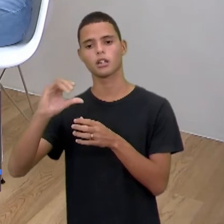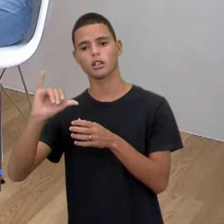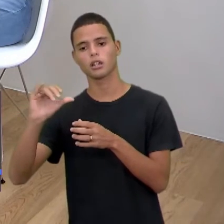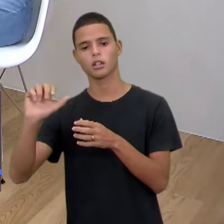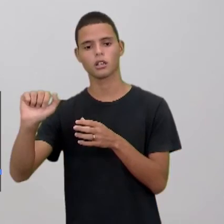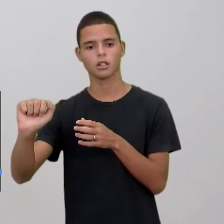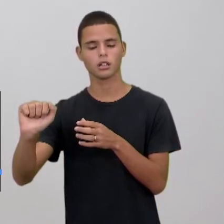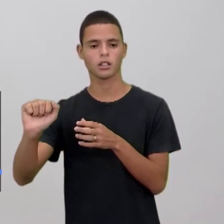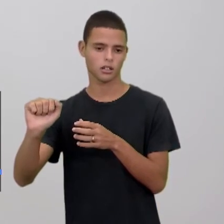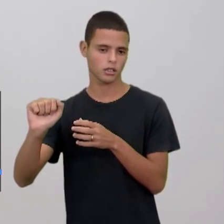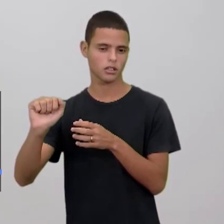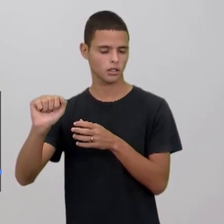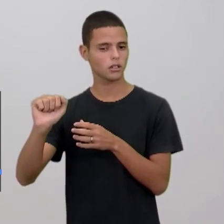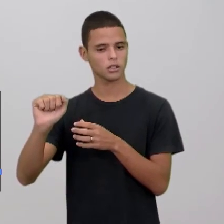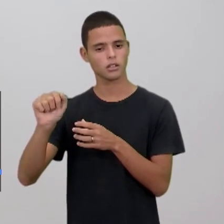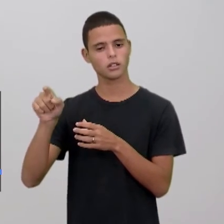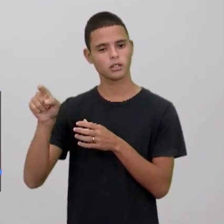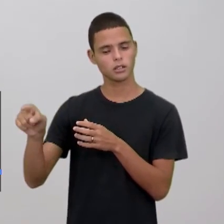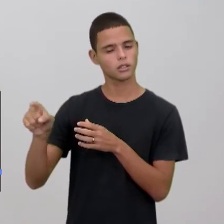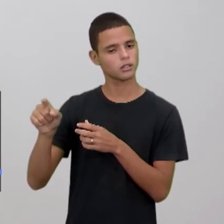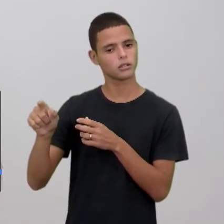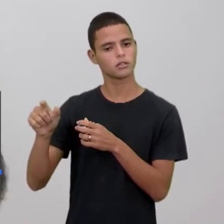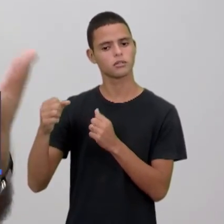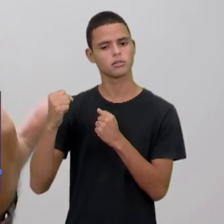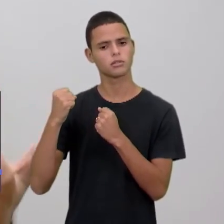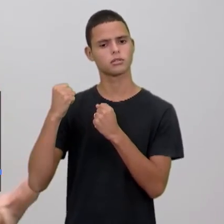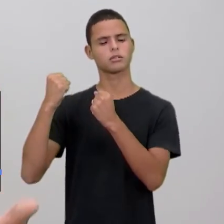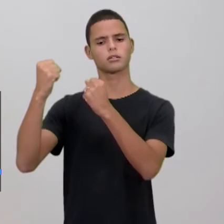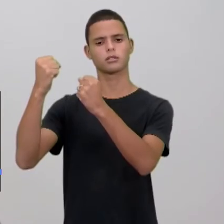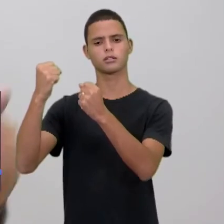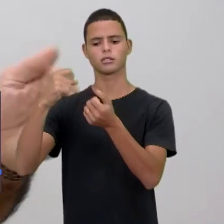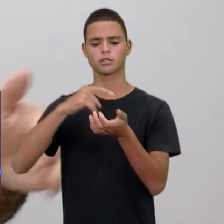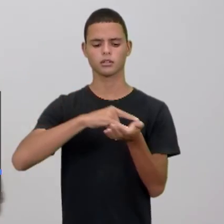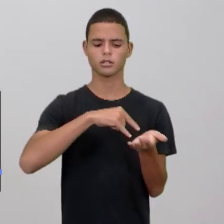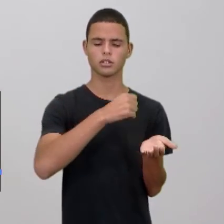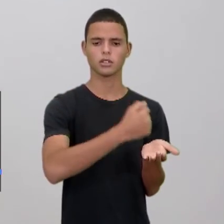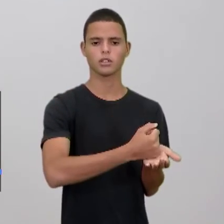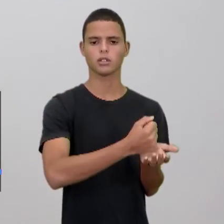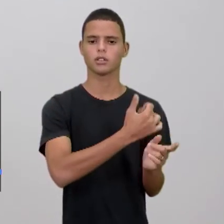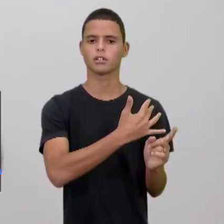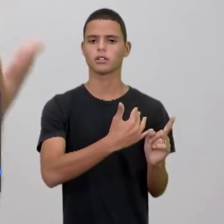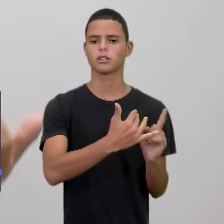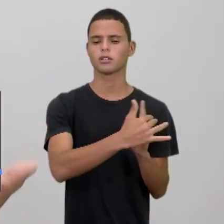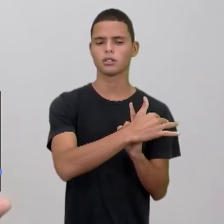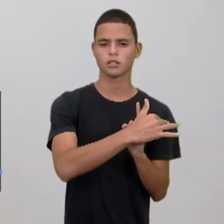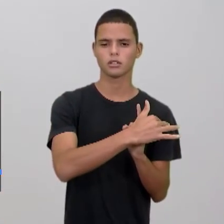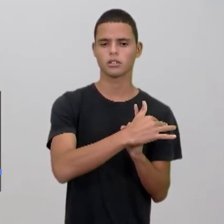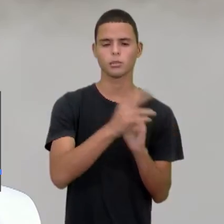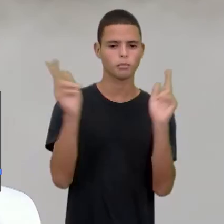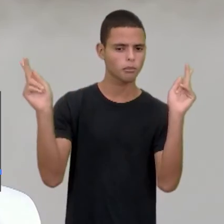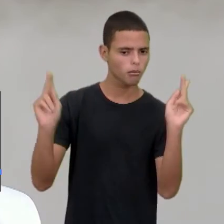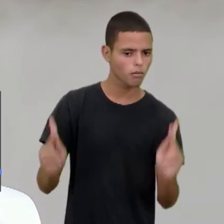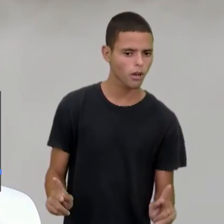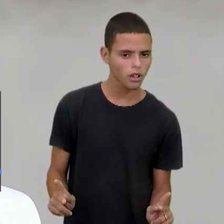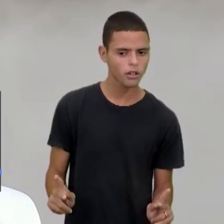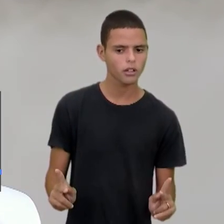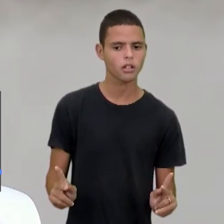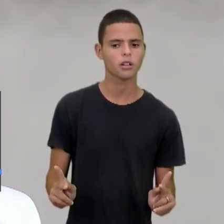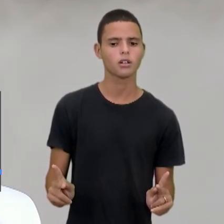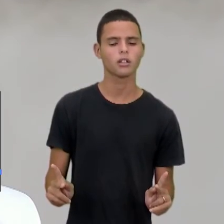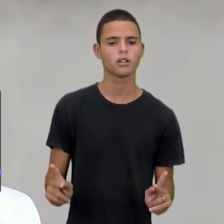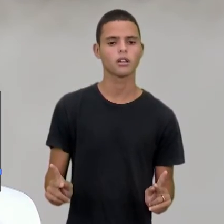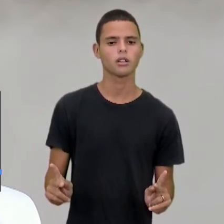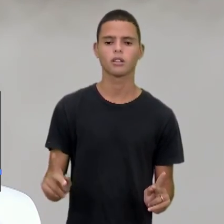A forma deles lidarem com o poder é através de um contrato social? É através de uma forma pacífica e democrática? Não,